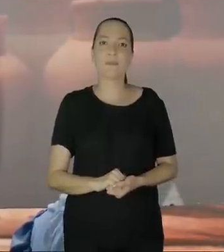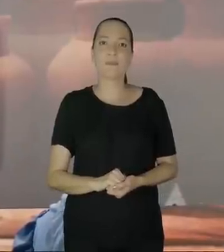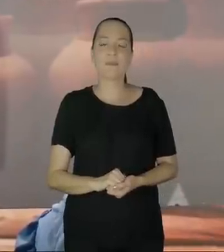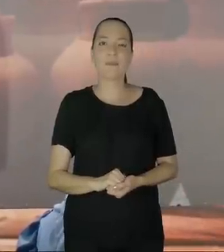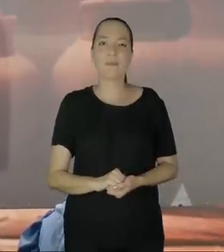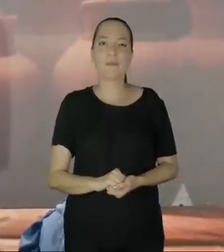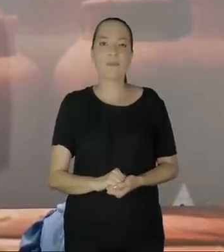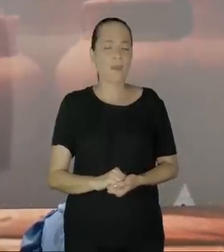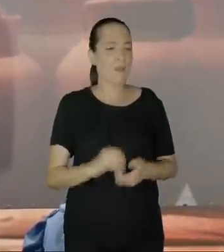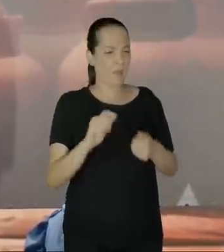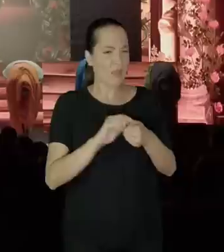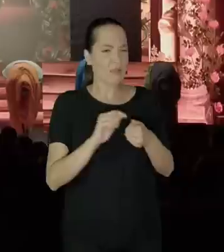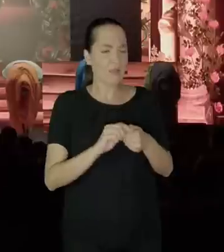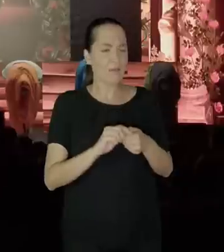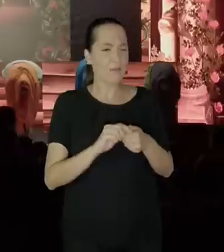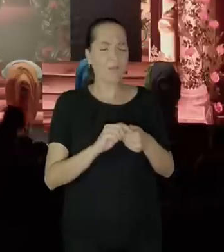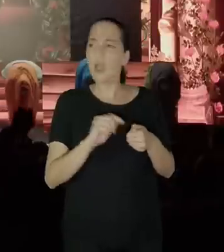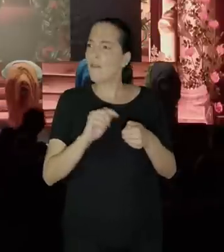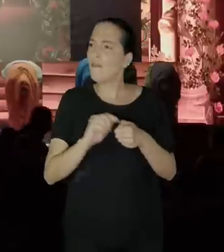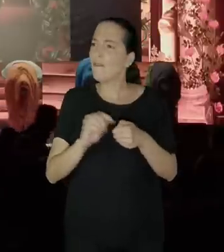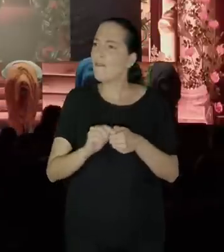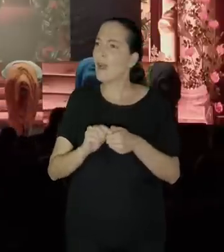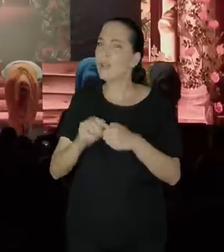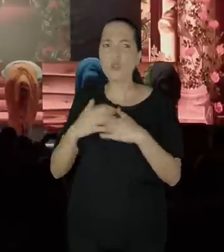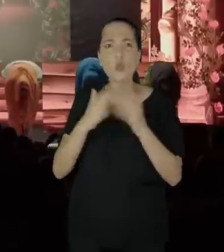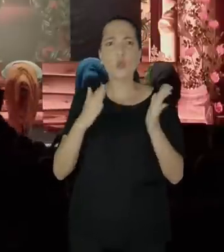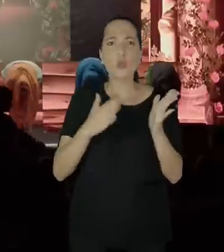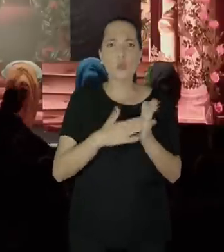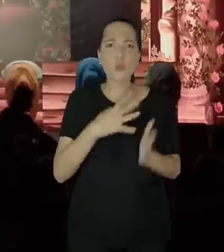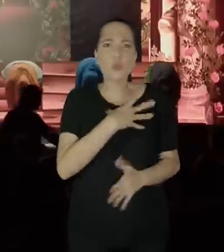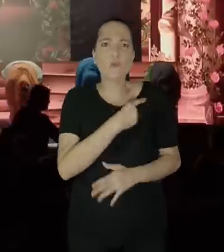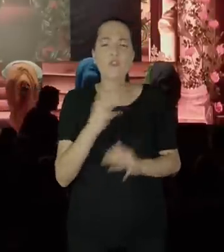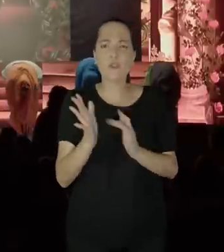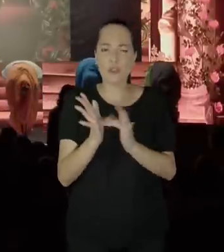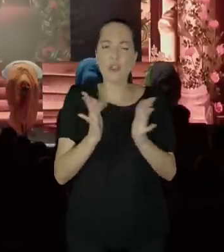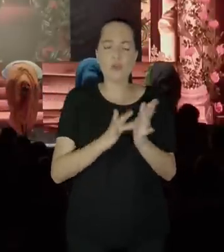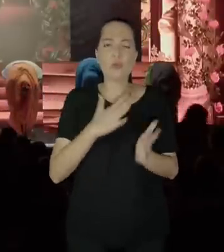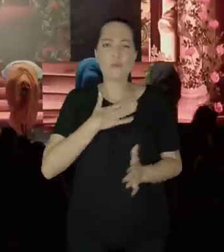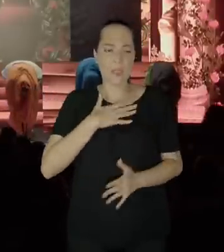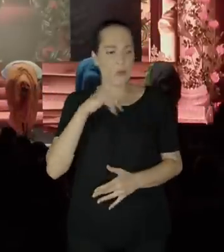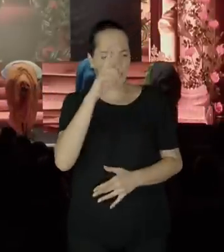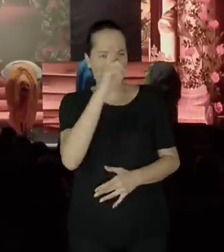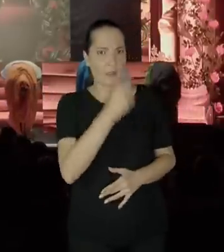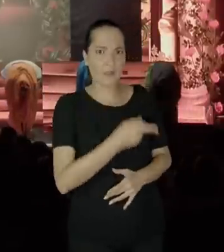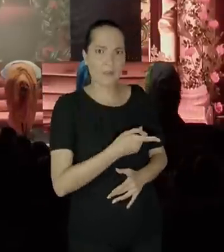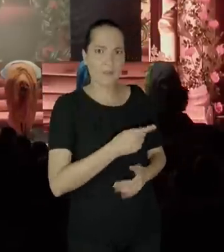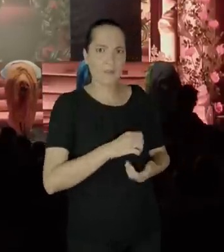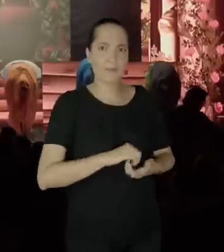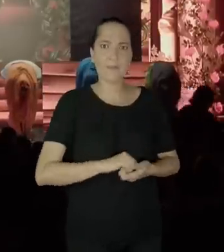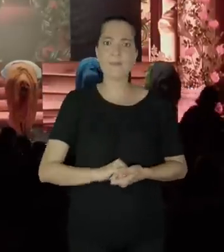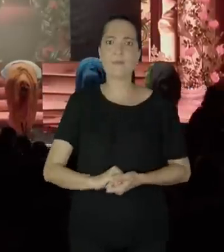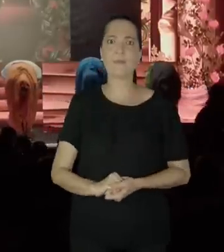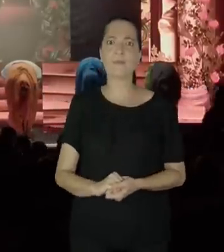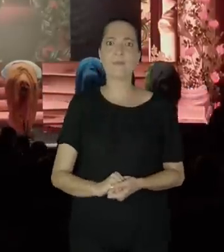Façam. Façam tudo o que meu filho Jesus vos disser.